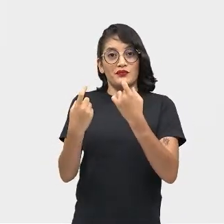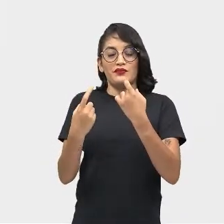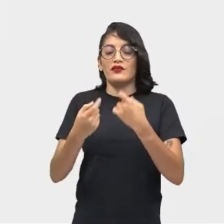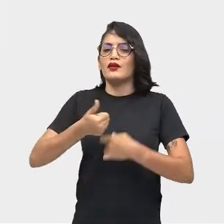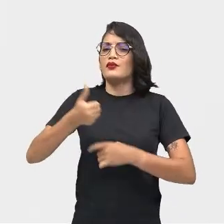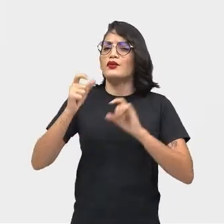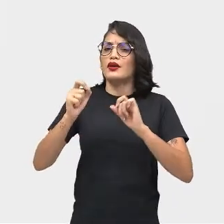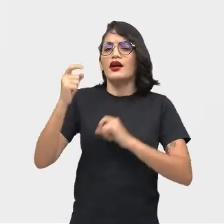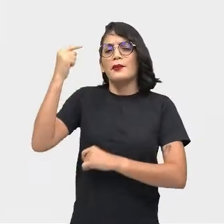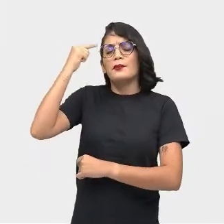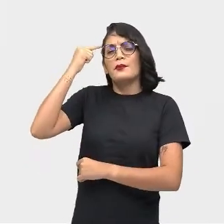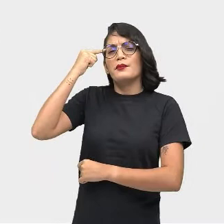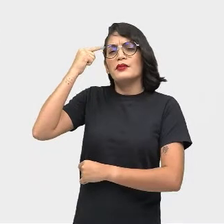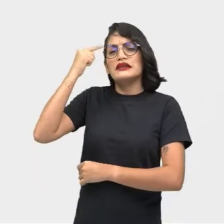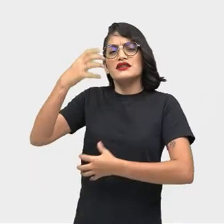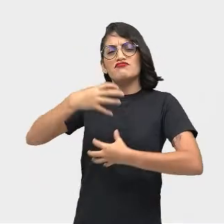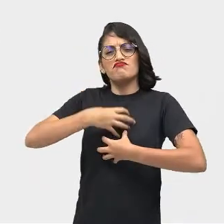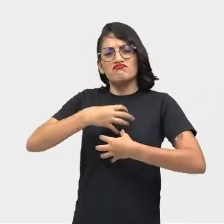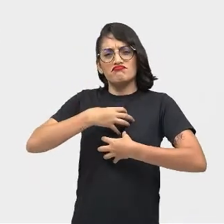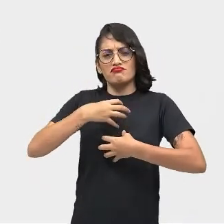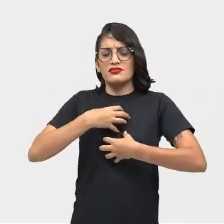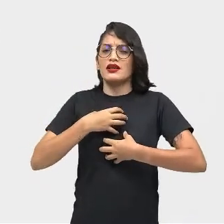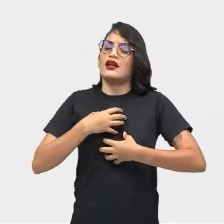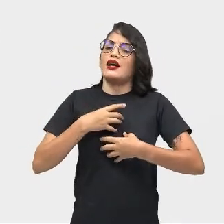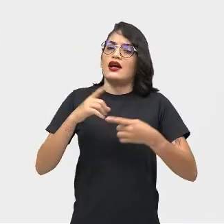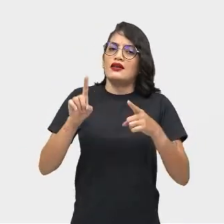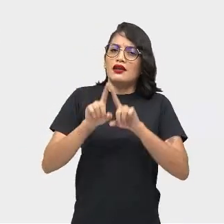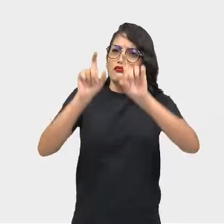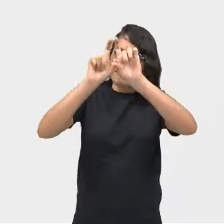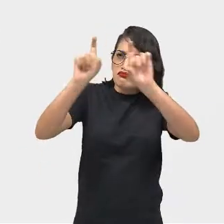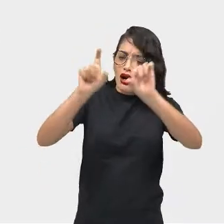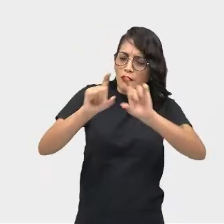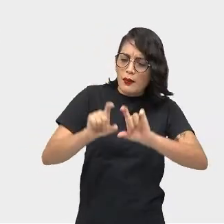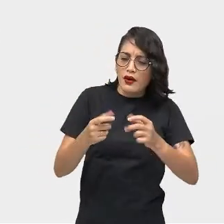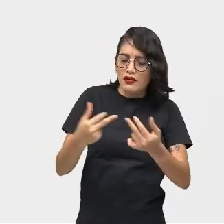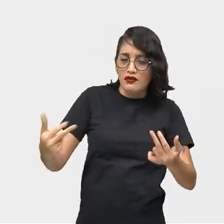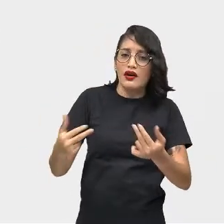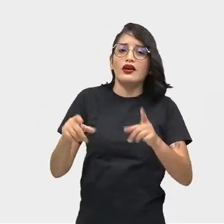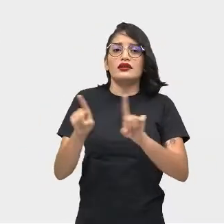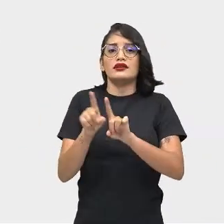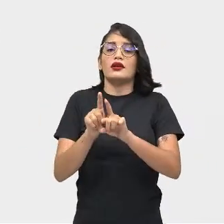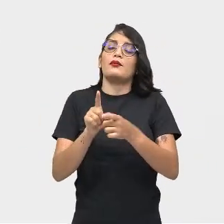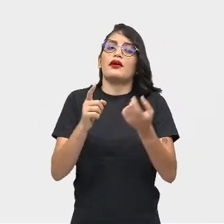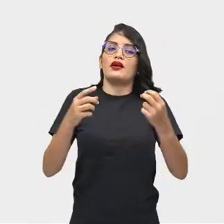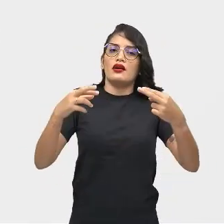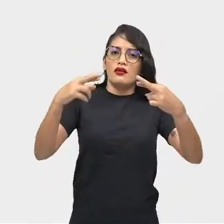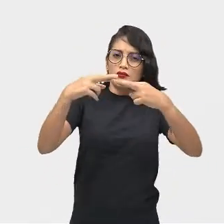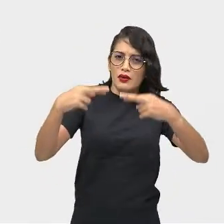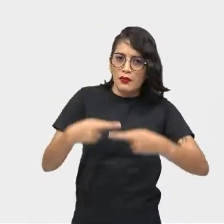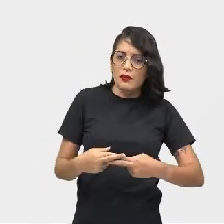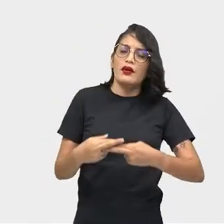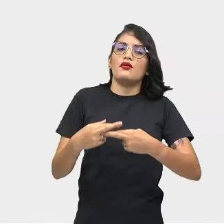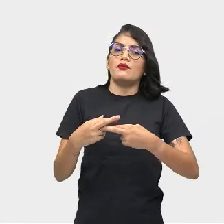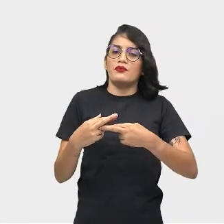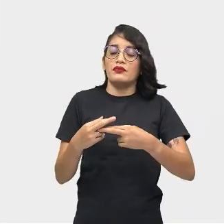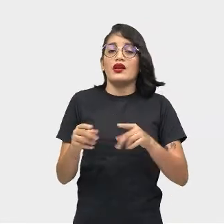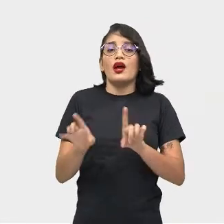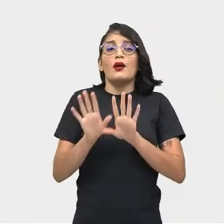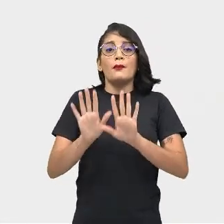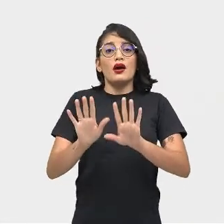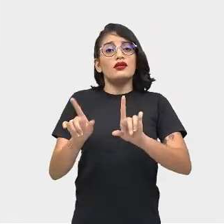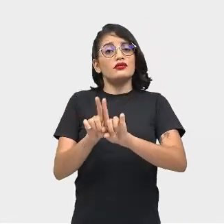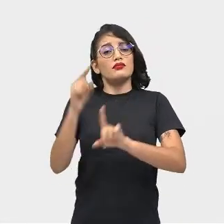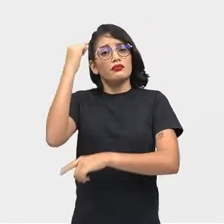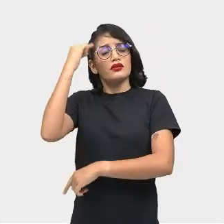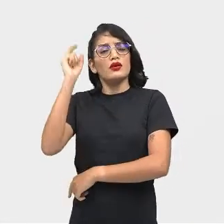eu penso em um efeito de sentido, eu penso em estrofe, eu penso em rima, em versos, mas eu também tenho